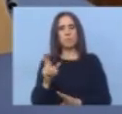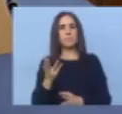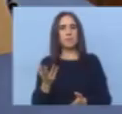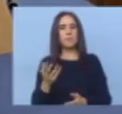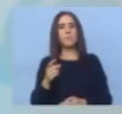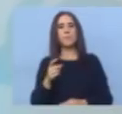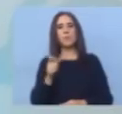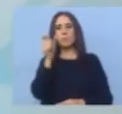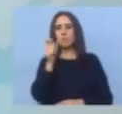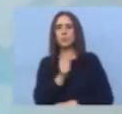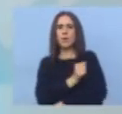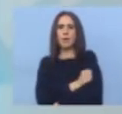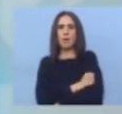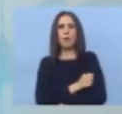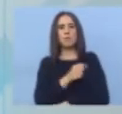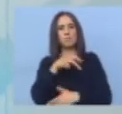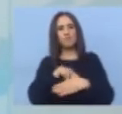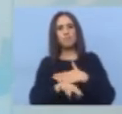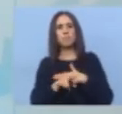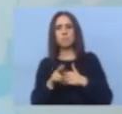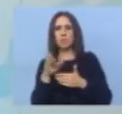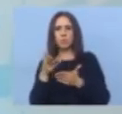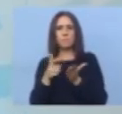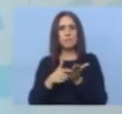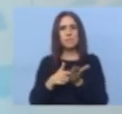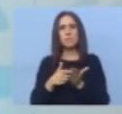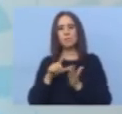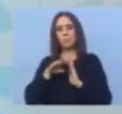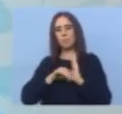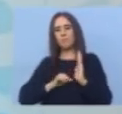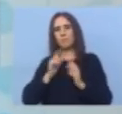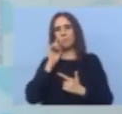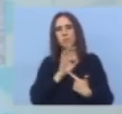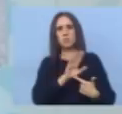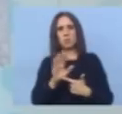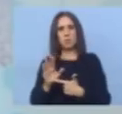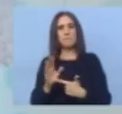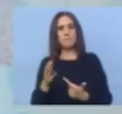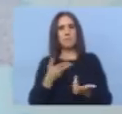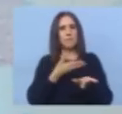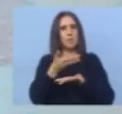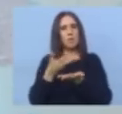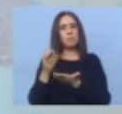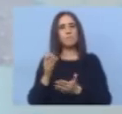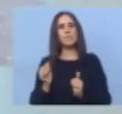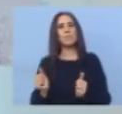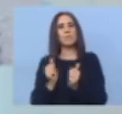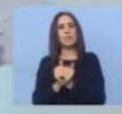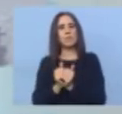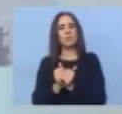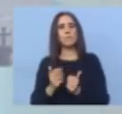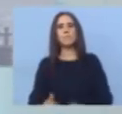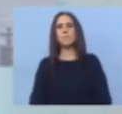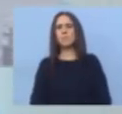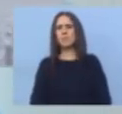uma pessoa de casa em casa, de perguntar se precisa de ajuda, dar a conhecer o nosso programa, falar, no fundo fazer companhia. Que hoje em dia Não é estranho